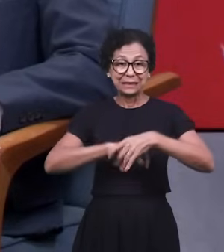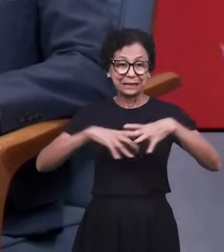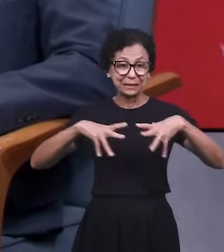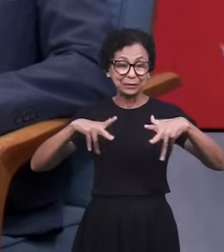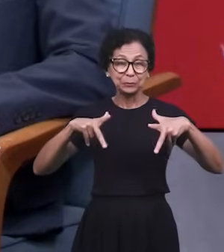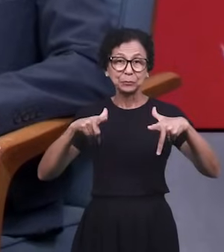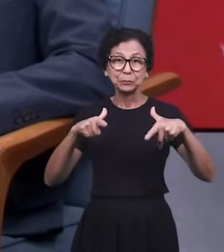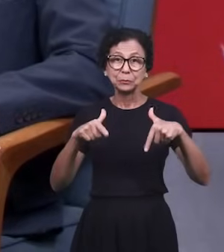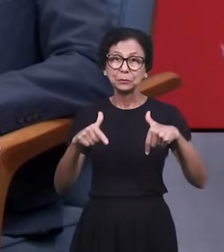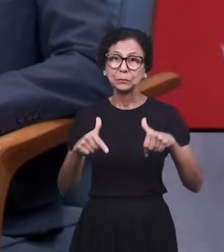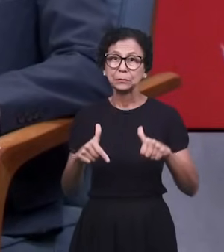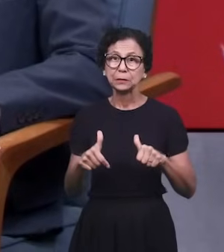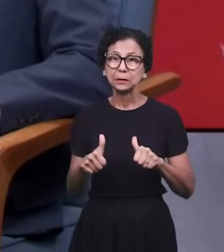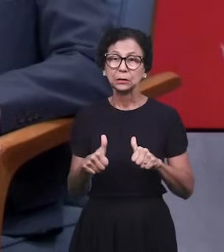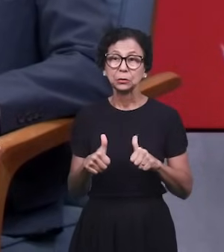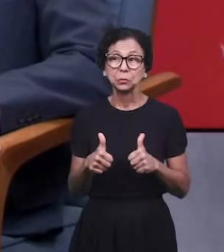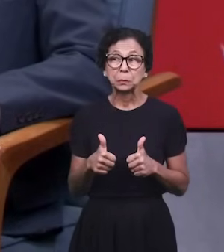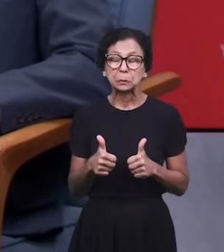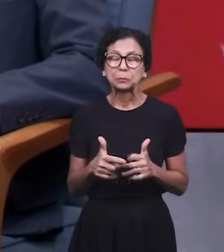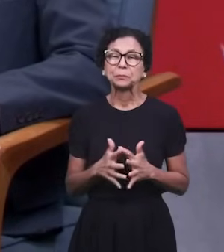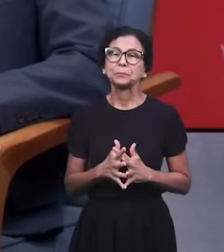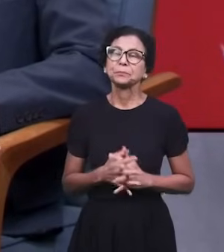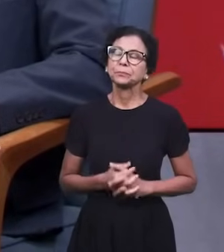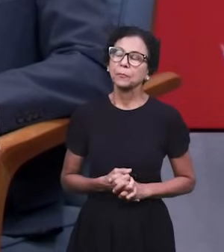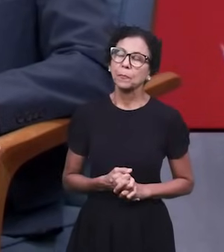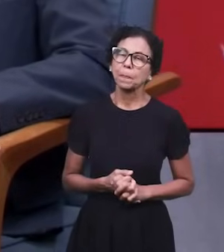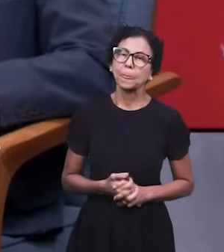Naamã então volta para Eliseu.